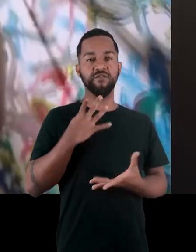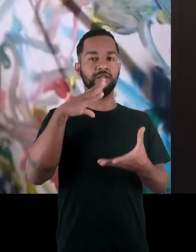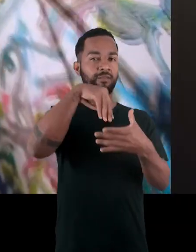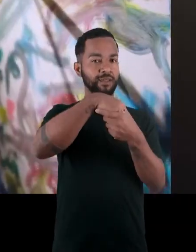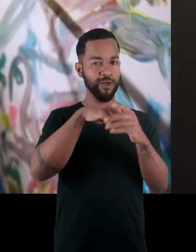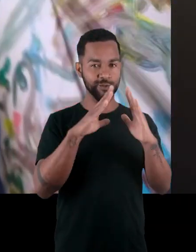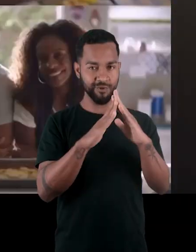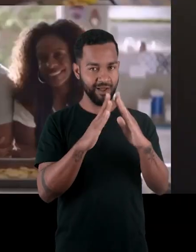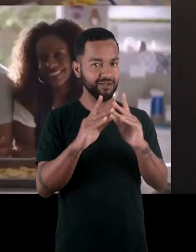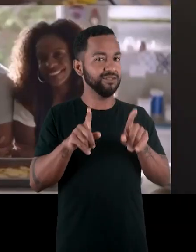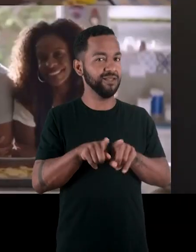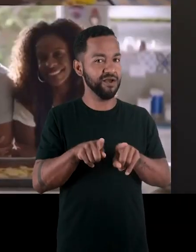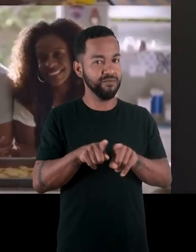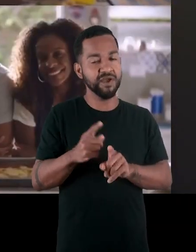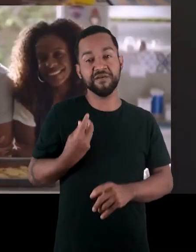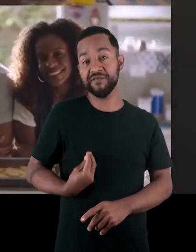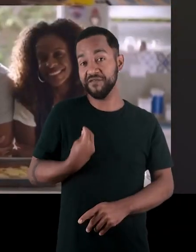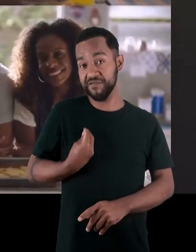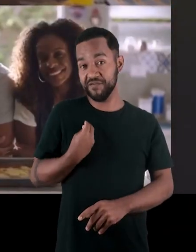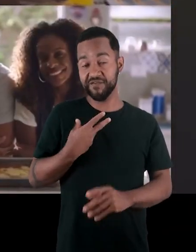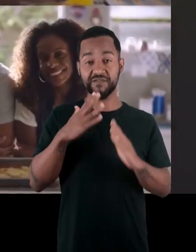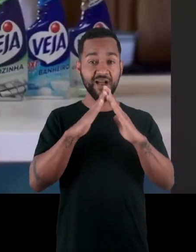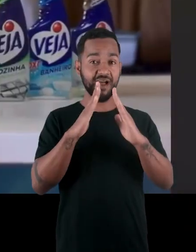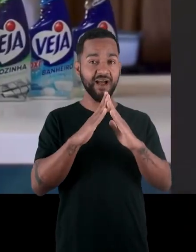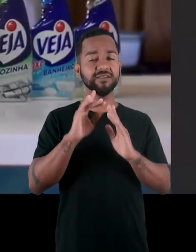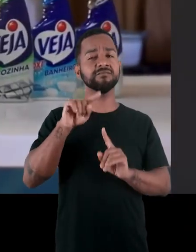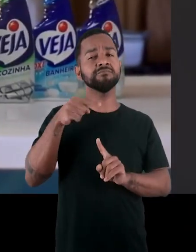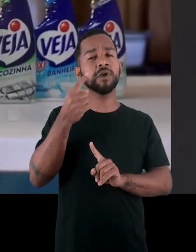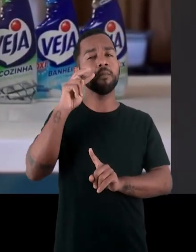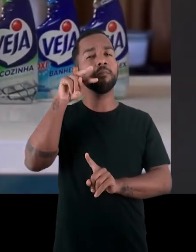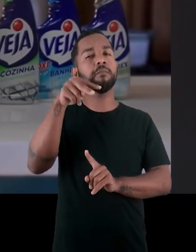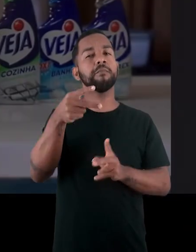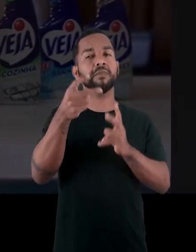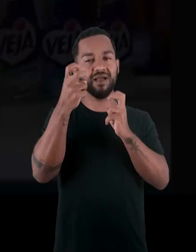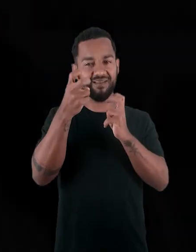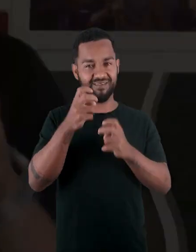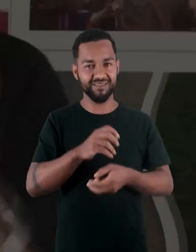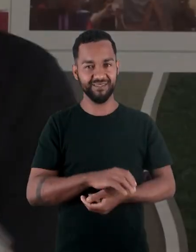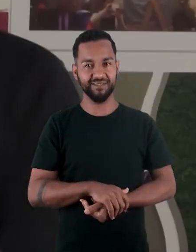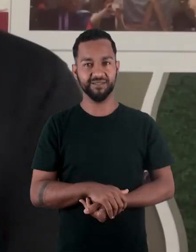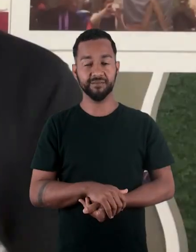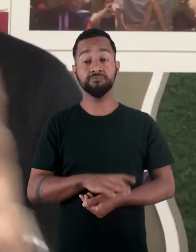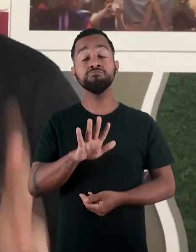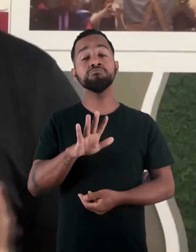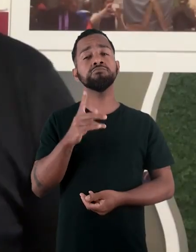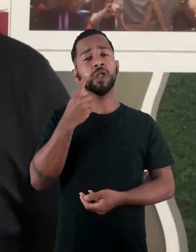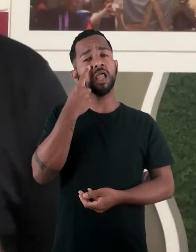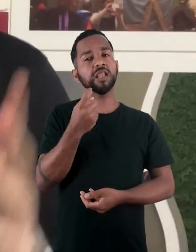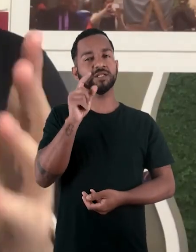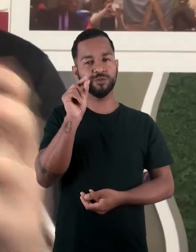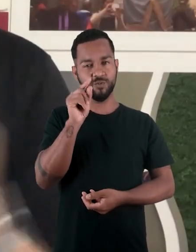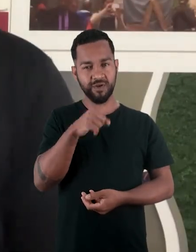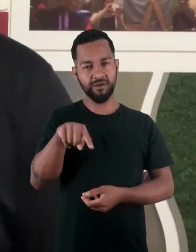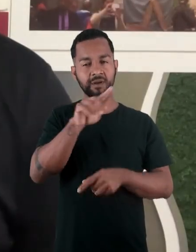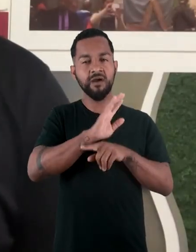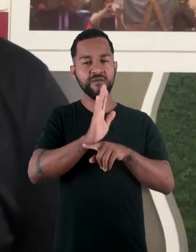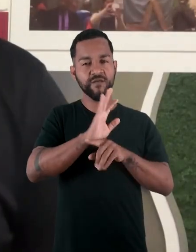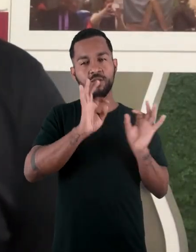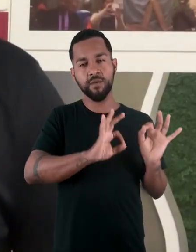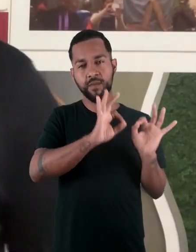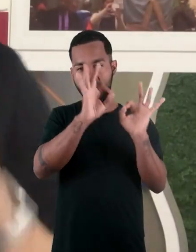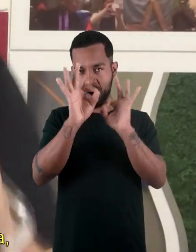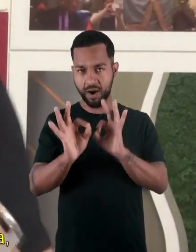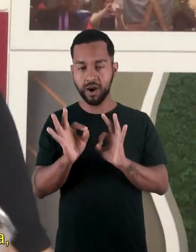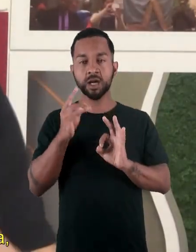moça abraça um cachorro. Viva a sua casa. Veja depois. Pontos vermelhos se integram às O que é embalagens interessante a de gente prestar produtos atenção nesse filme Veja. que a gente acabou de